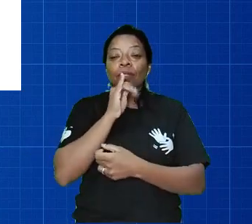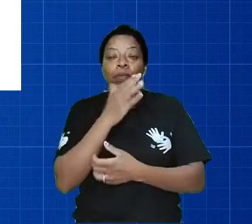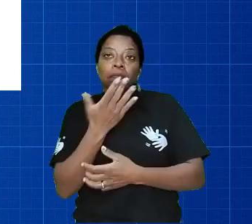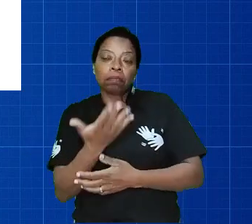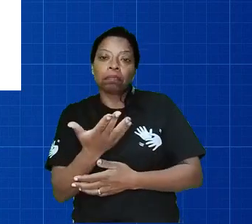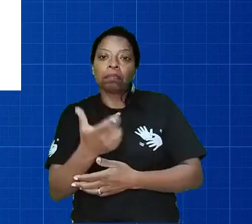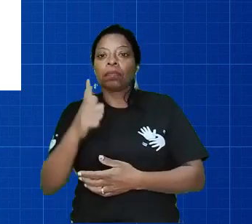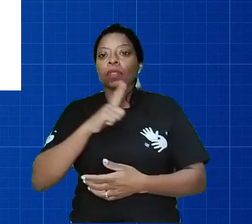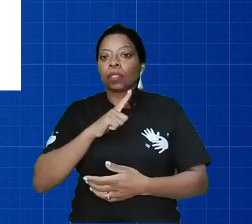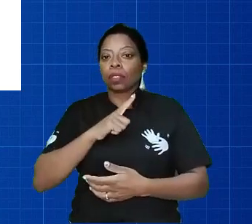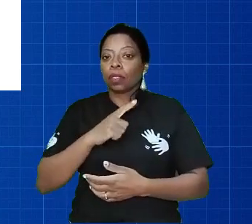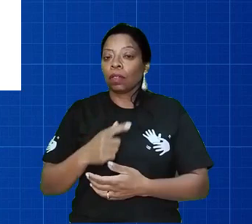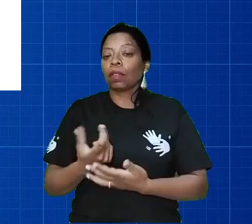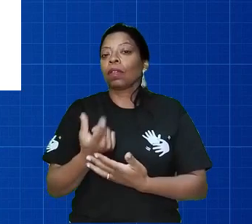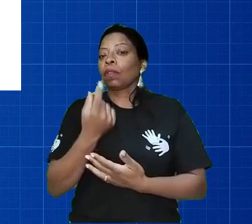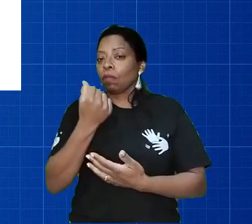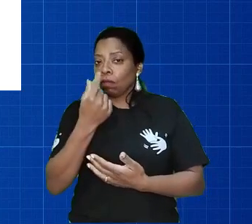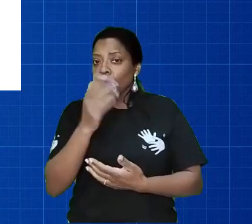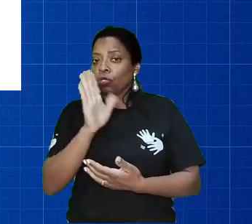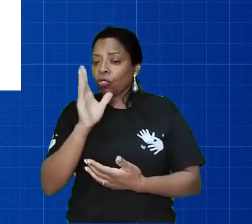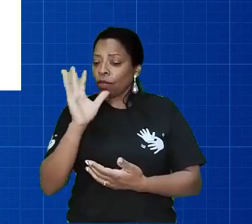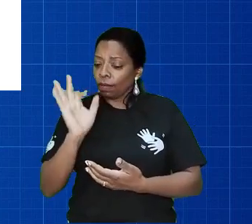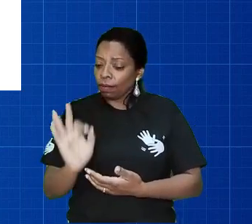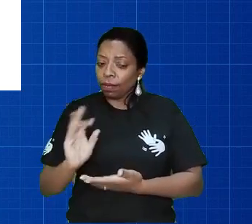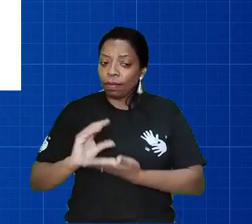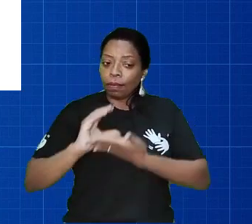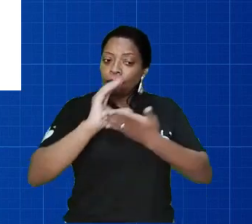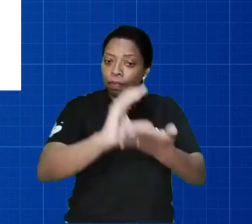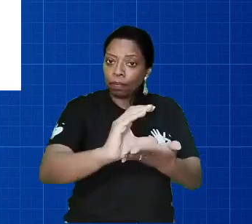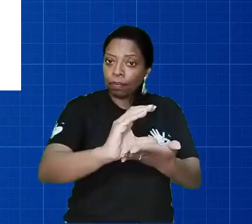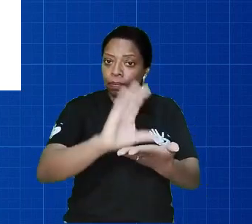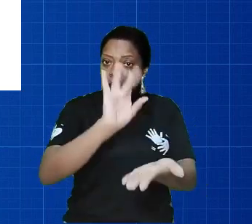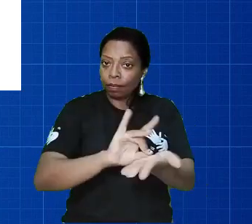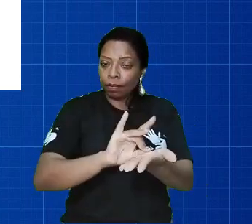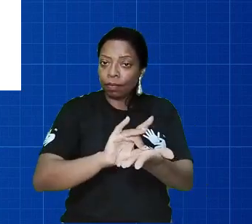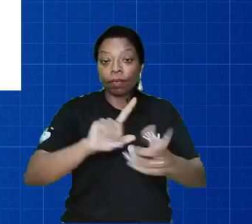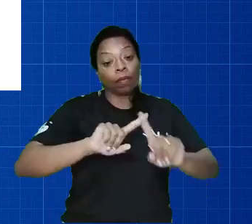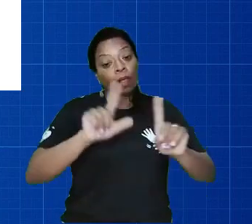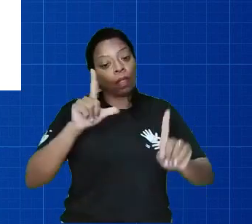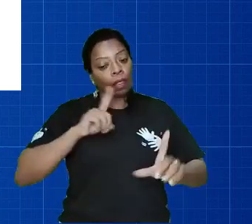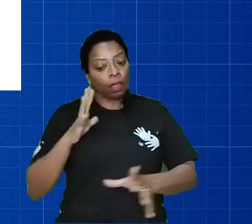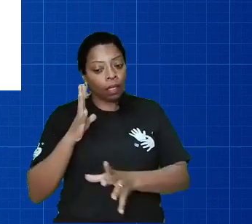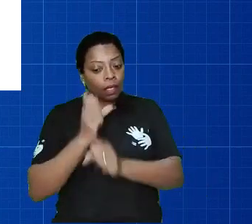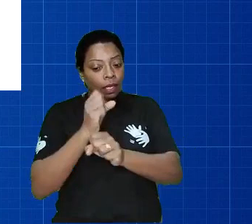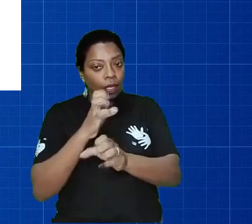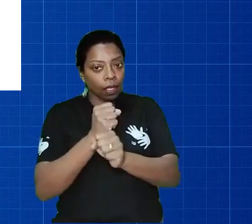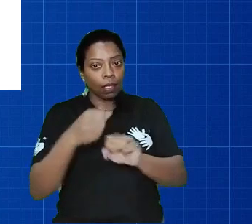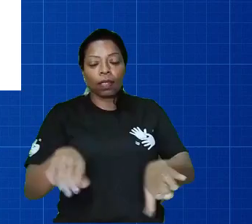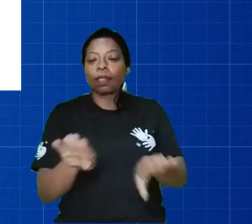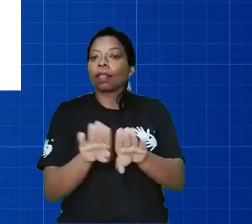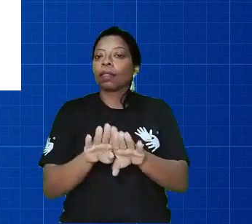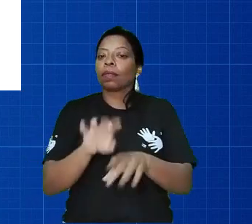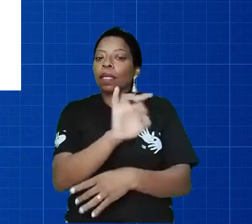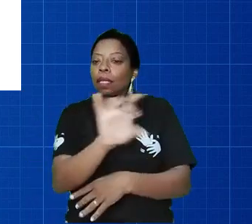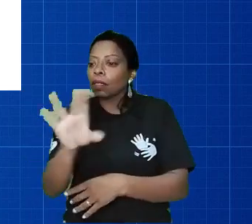Então, existe um valor fixo por escola, mais o valor das matrículas, né, per